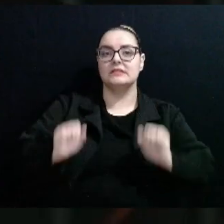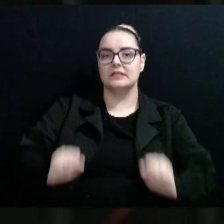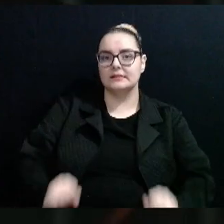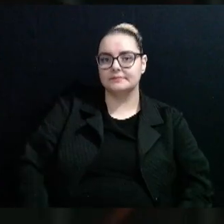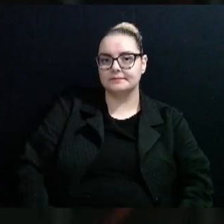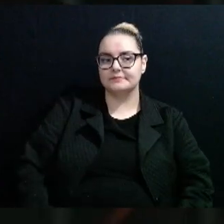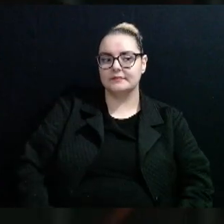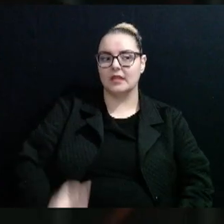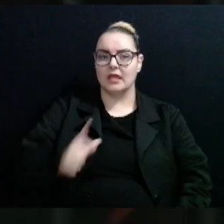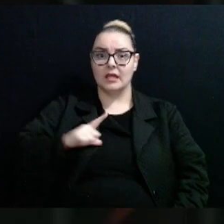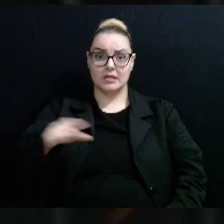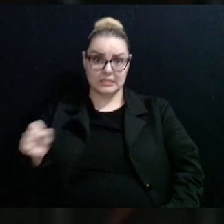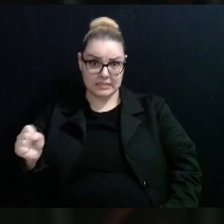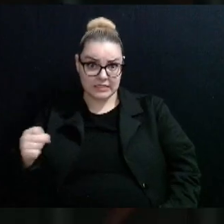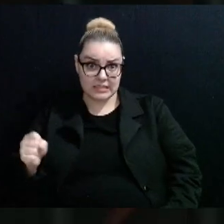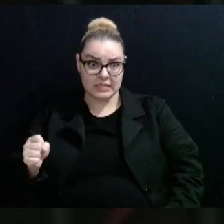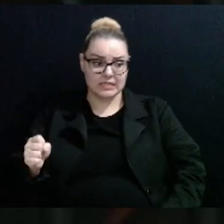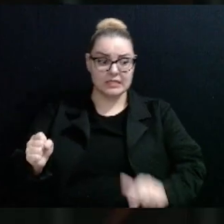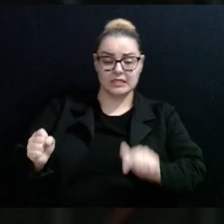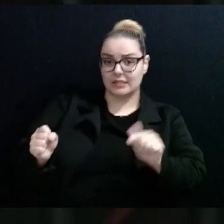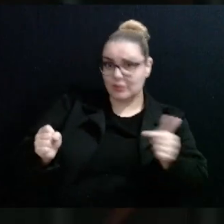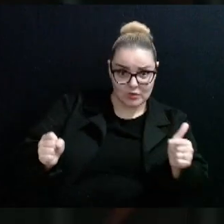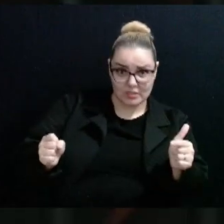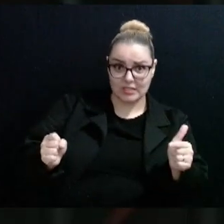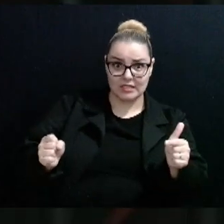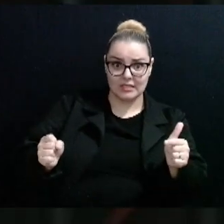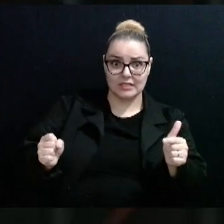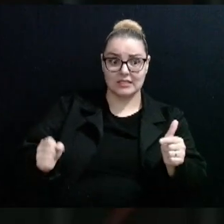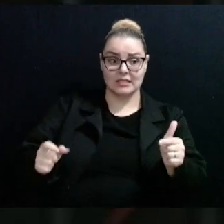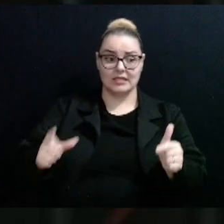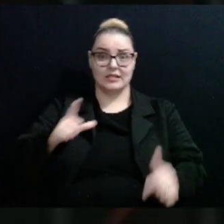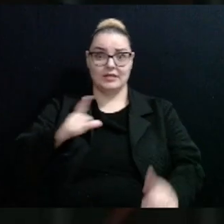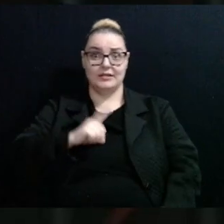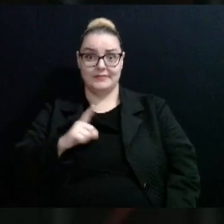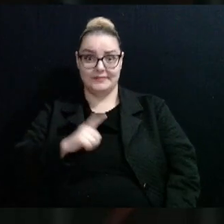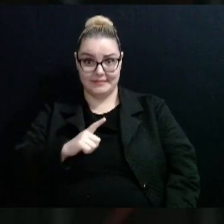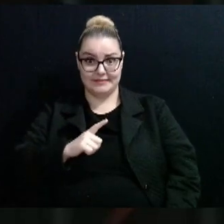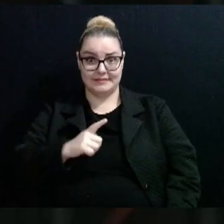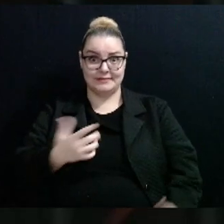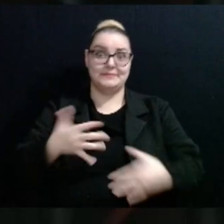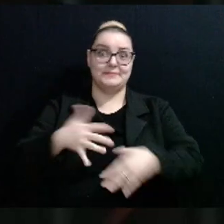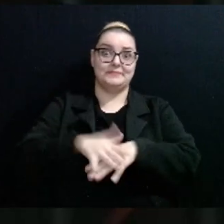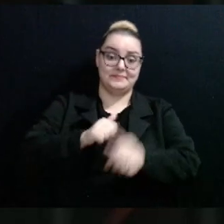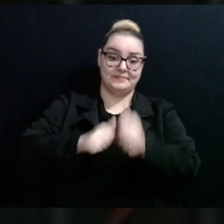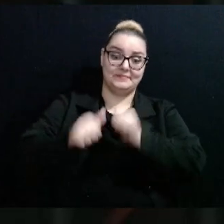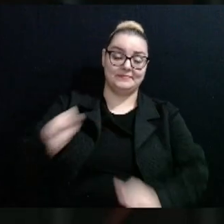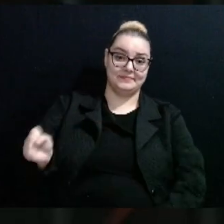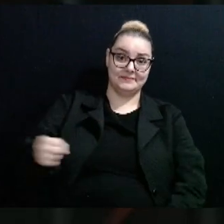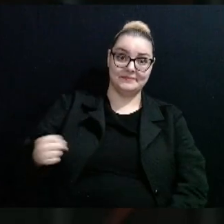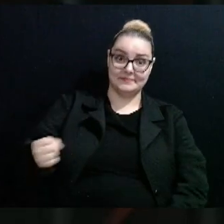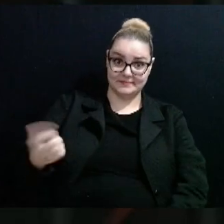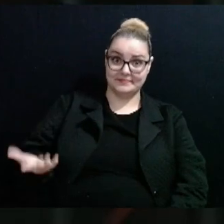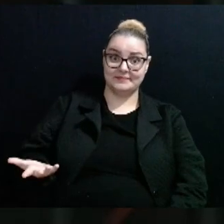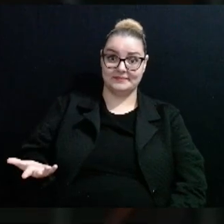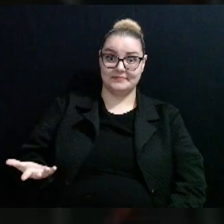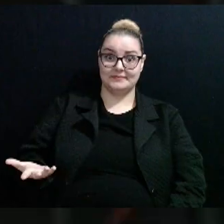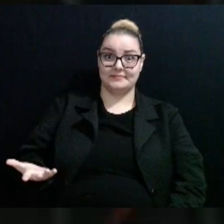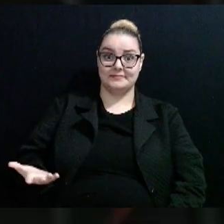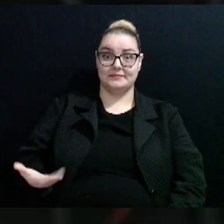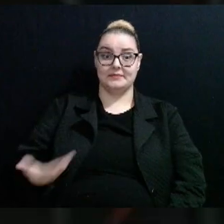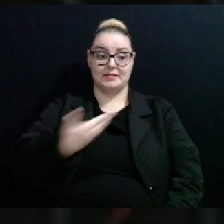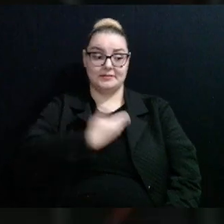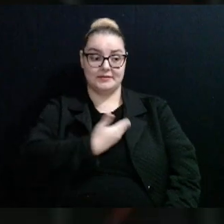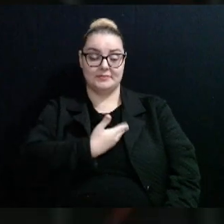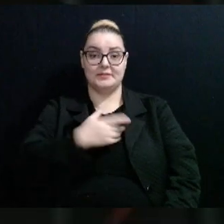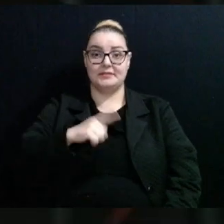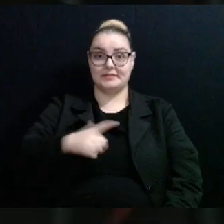cerveja? Não vai ter cerveja? Vai ter que ser inserida a cerveja para que os seus colegas tenham a sensação